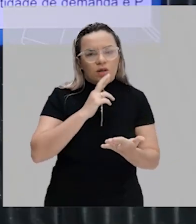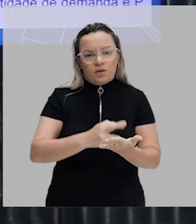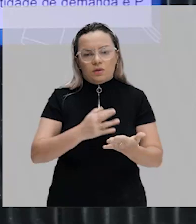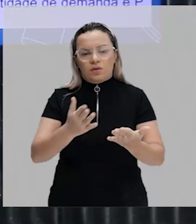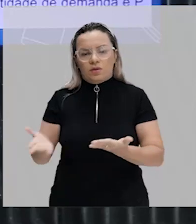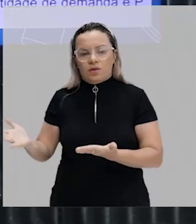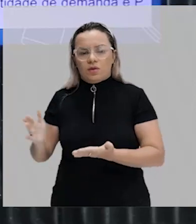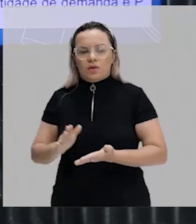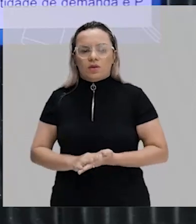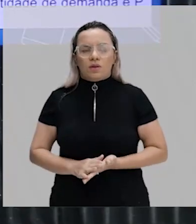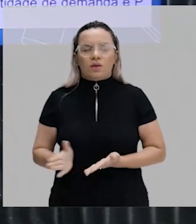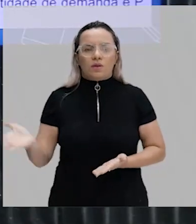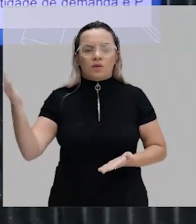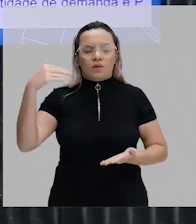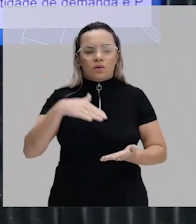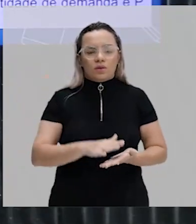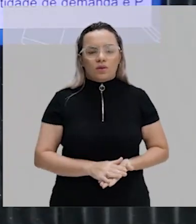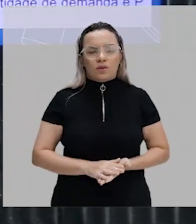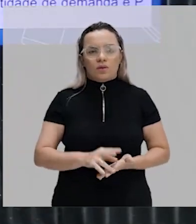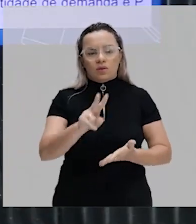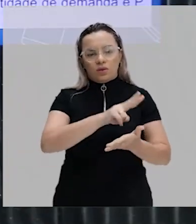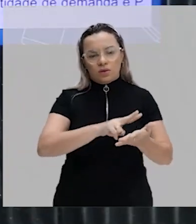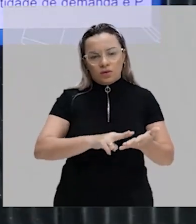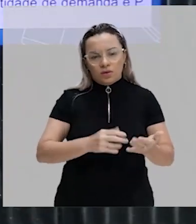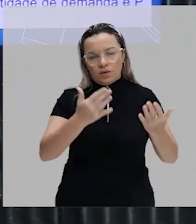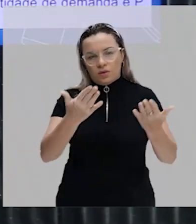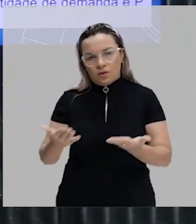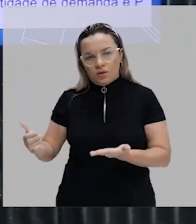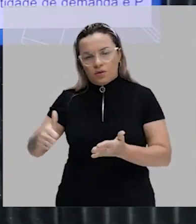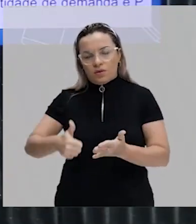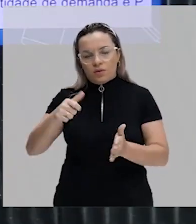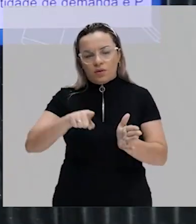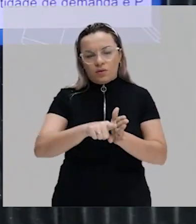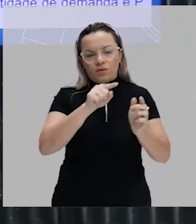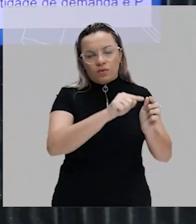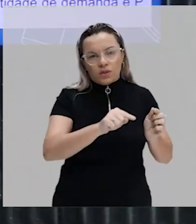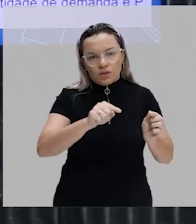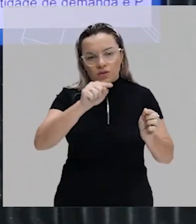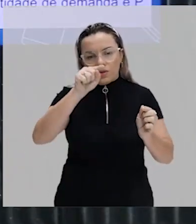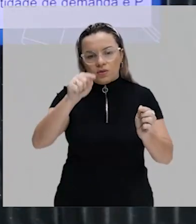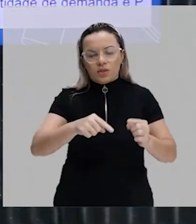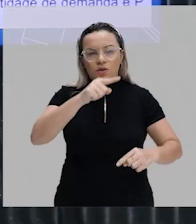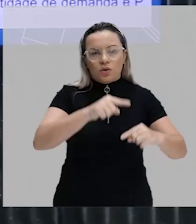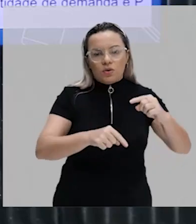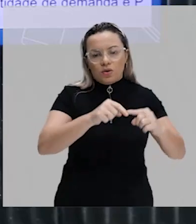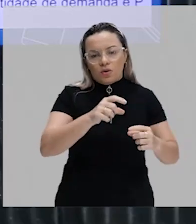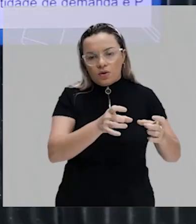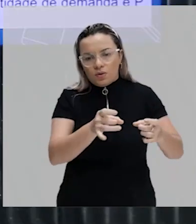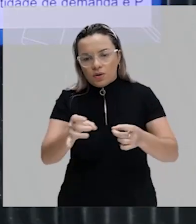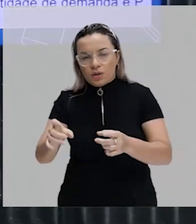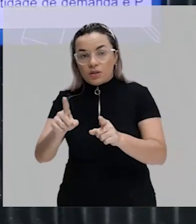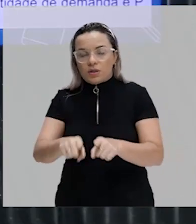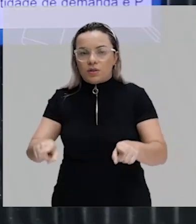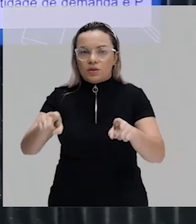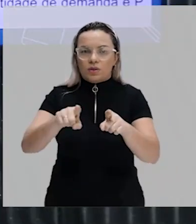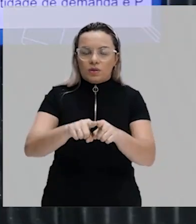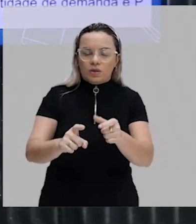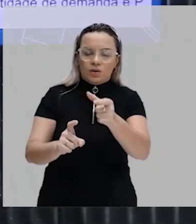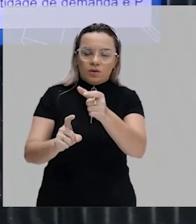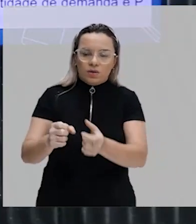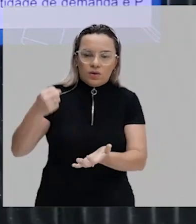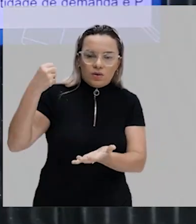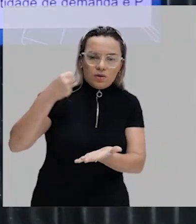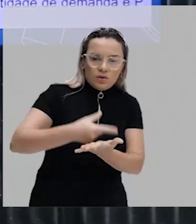tá bom? Então, vamos começar com a leitura. Diz o seguinte a primeira questão. As curvas de oferta e de demanda de um